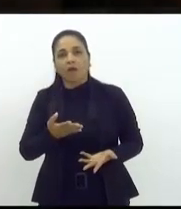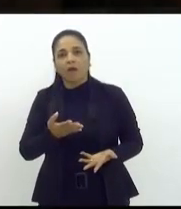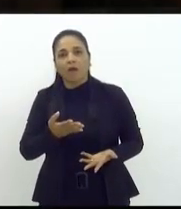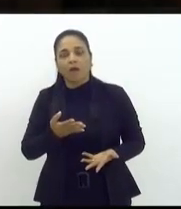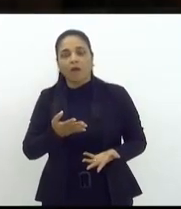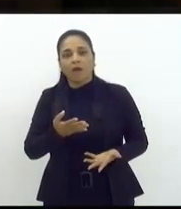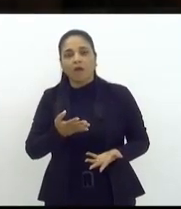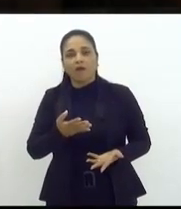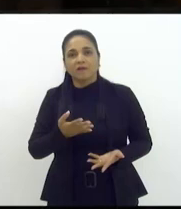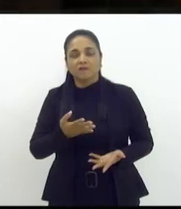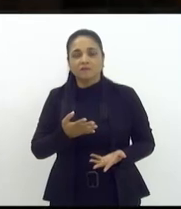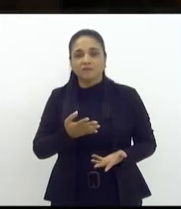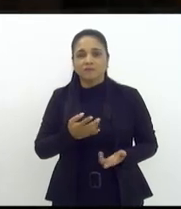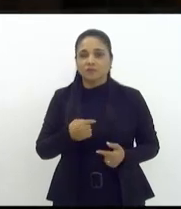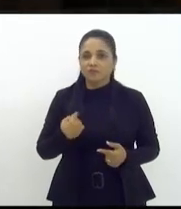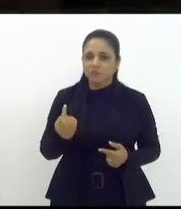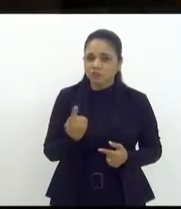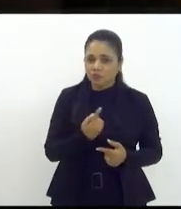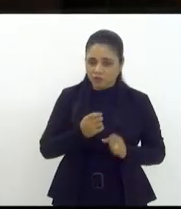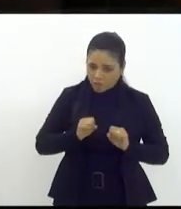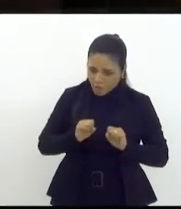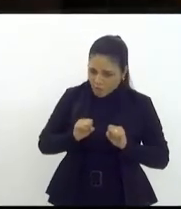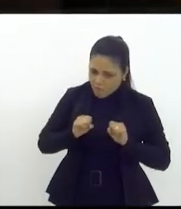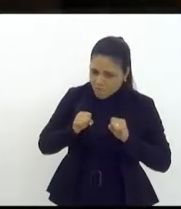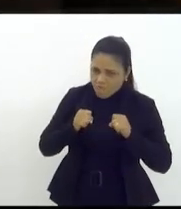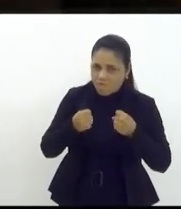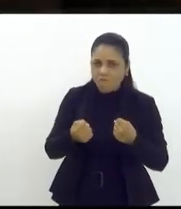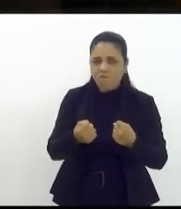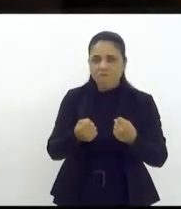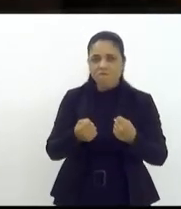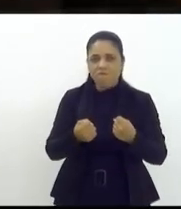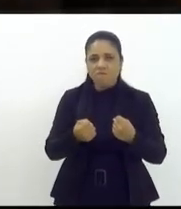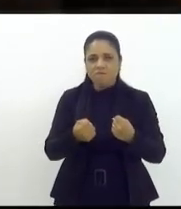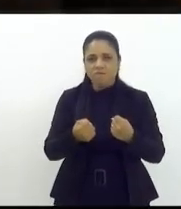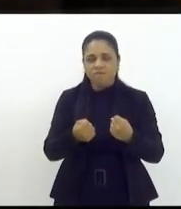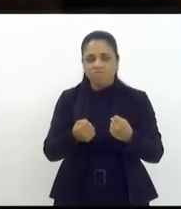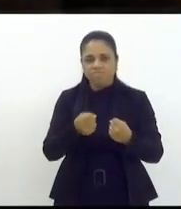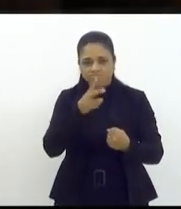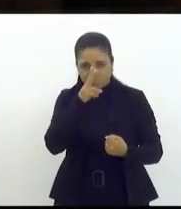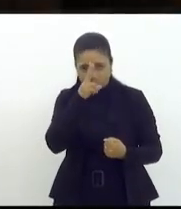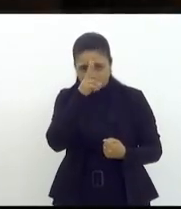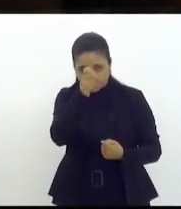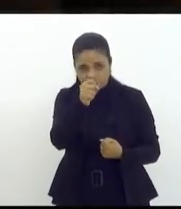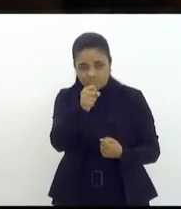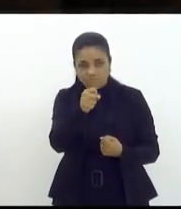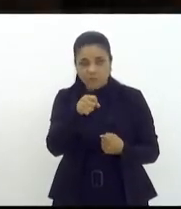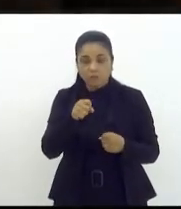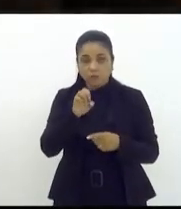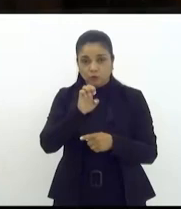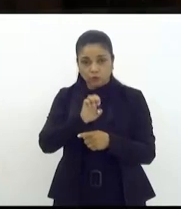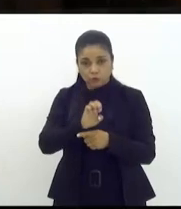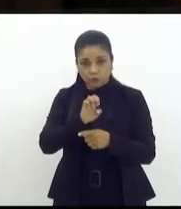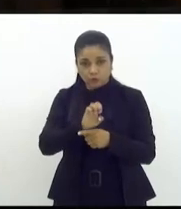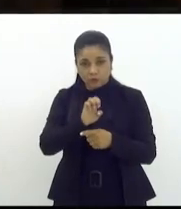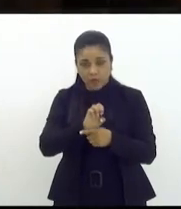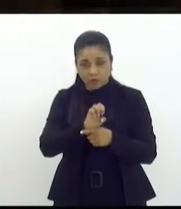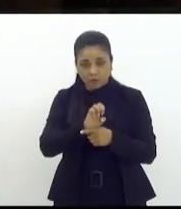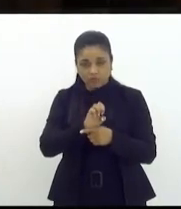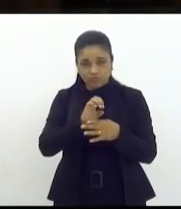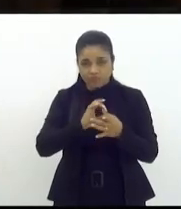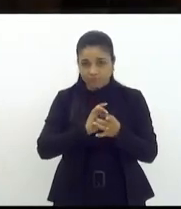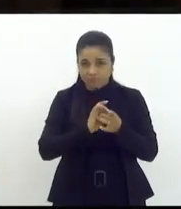se nós somos um forte defensor e somos do Estado democrático de